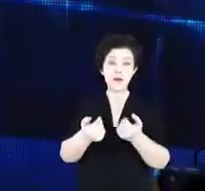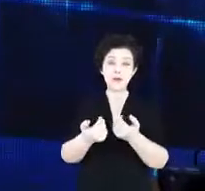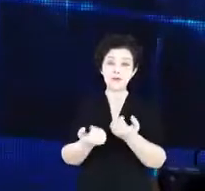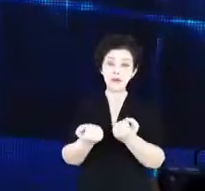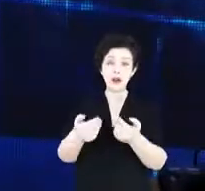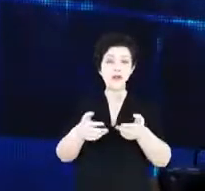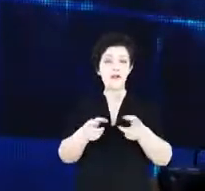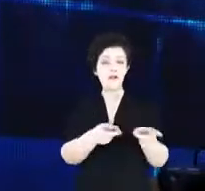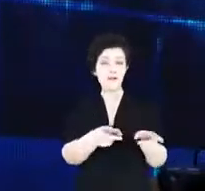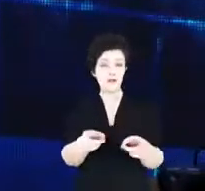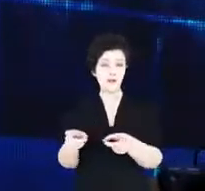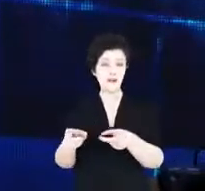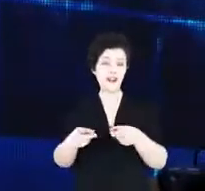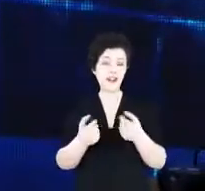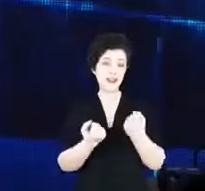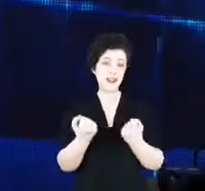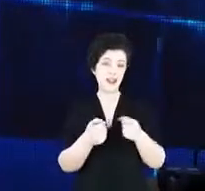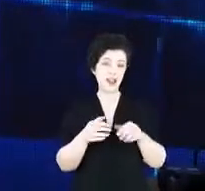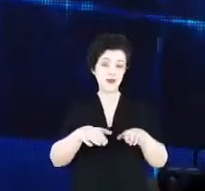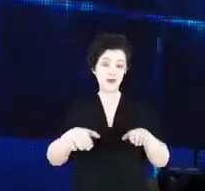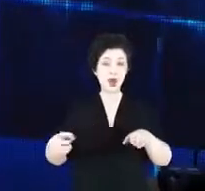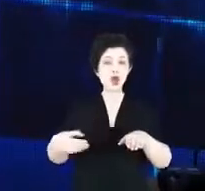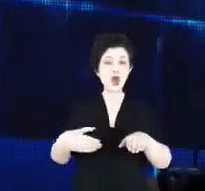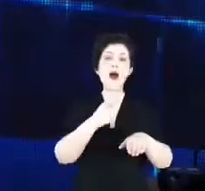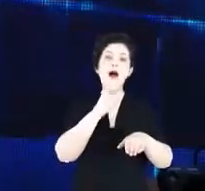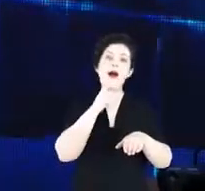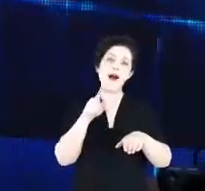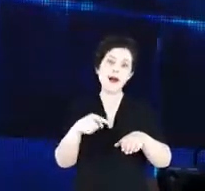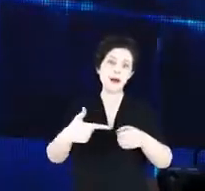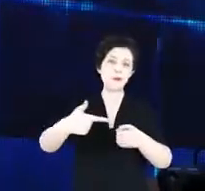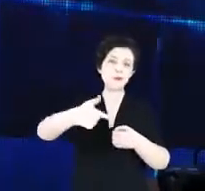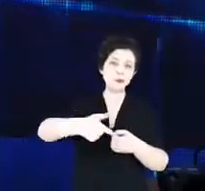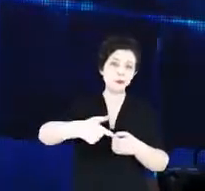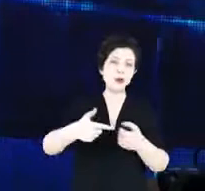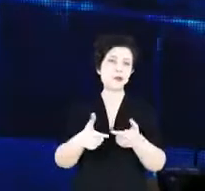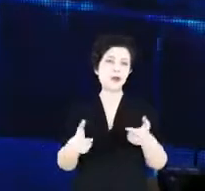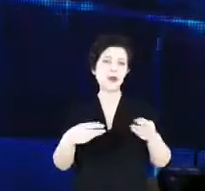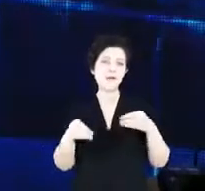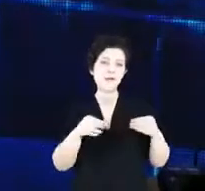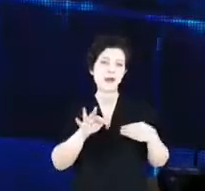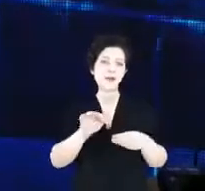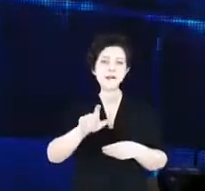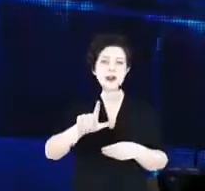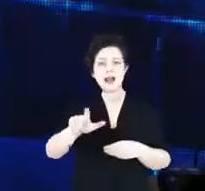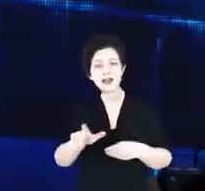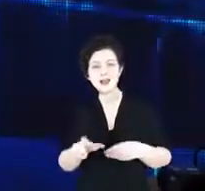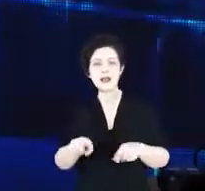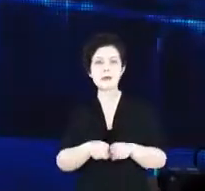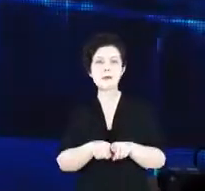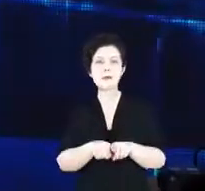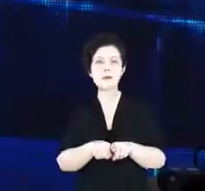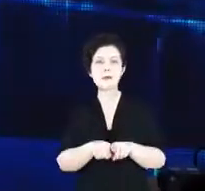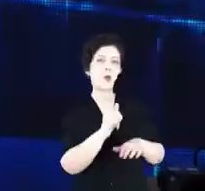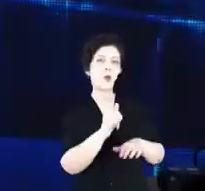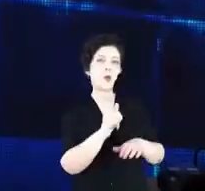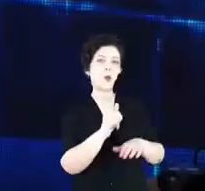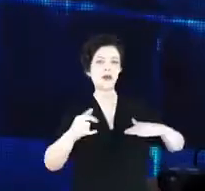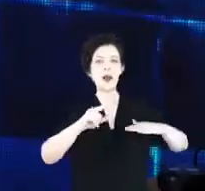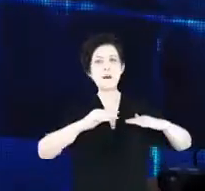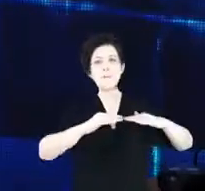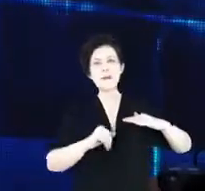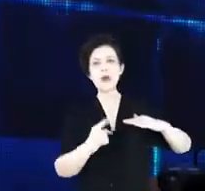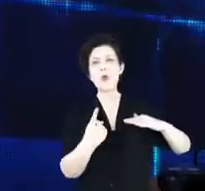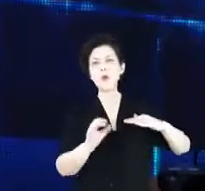vendas dos veículos novos ainda são veículos flex, sendo que os veículos elétricos representam menos de